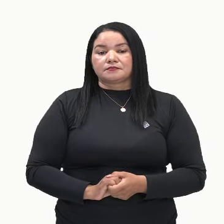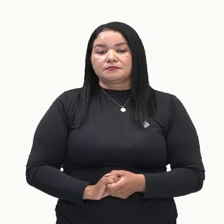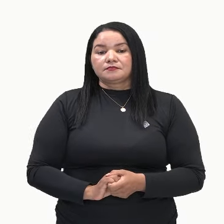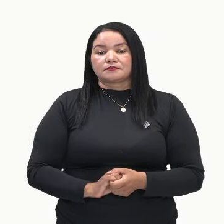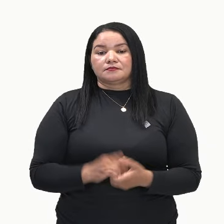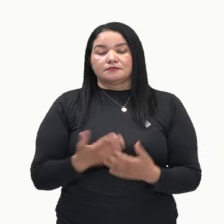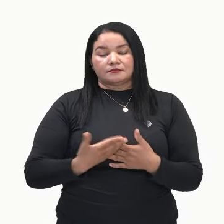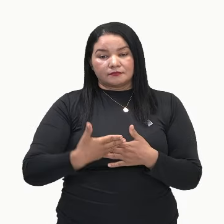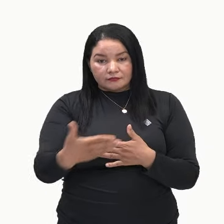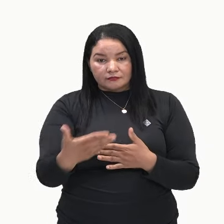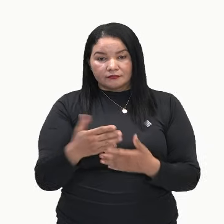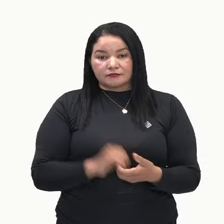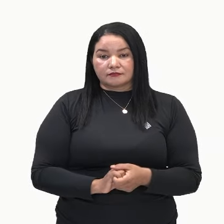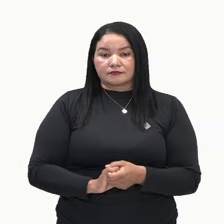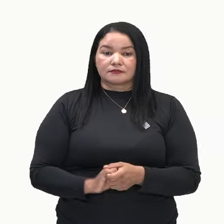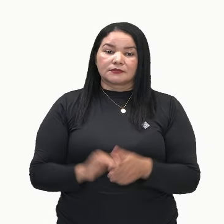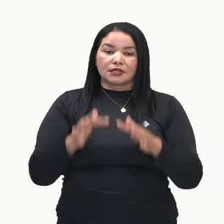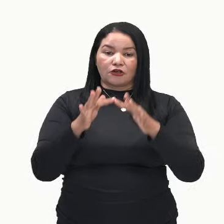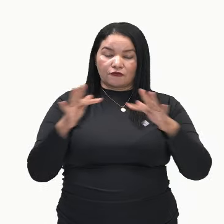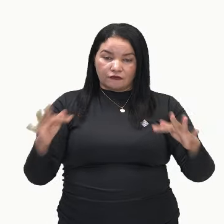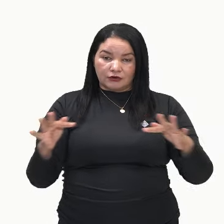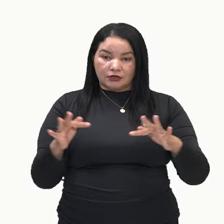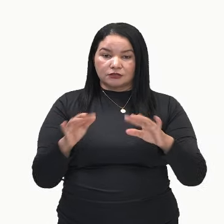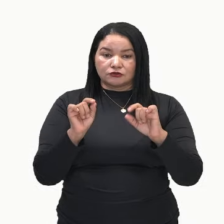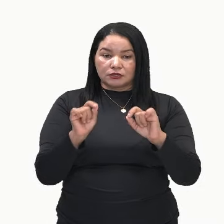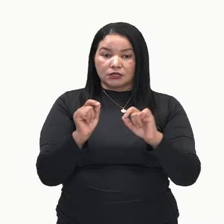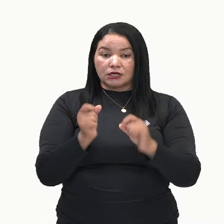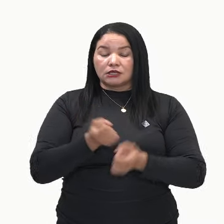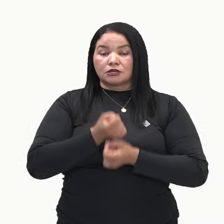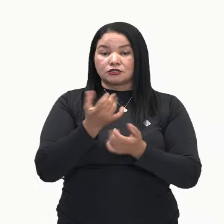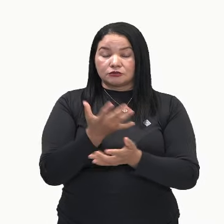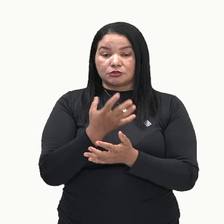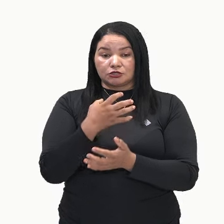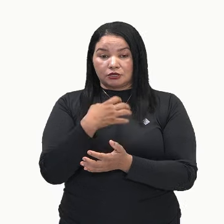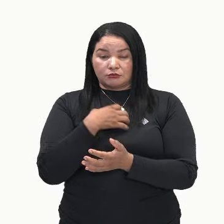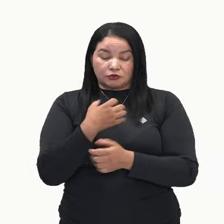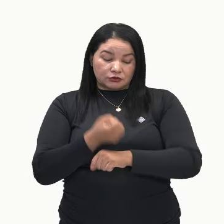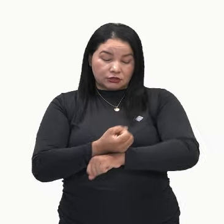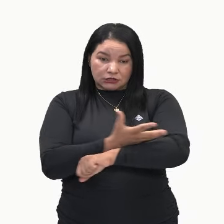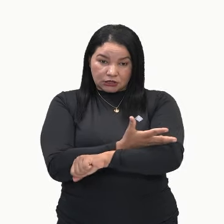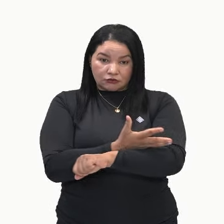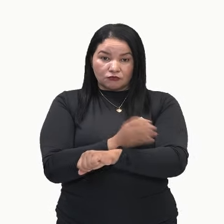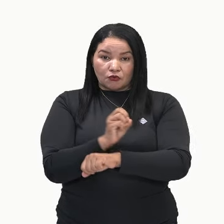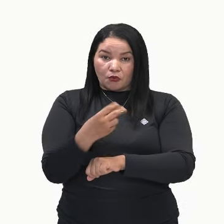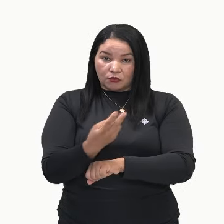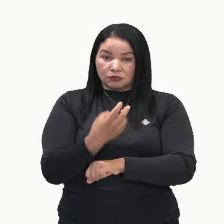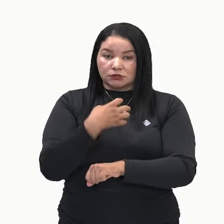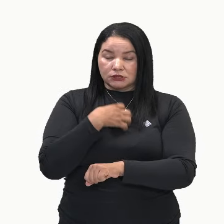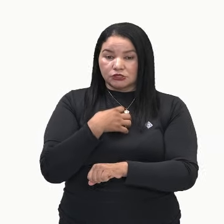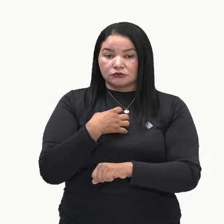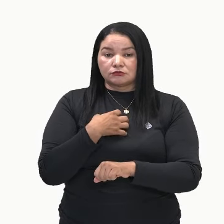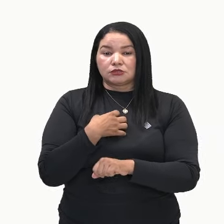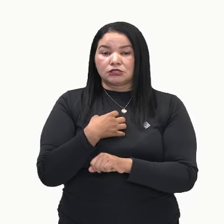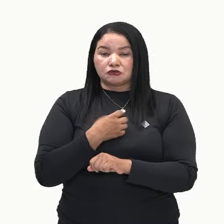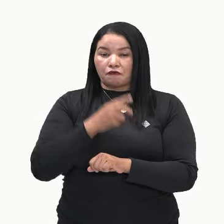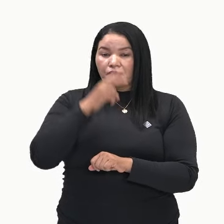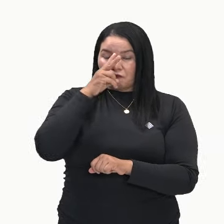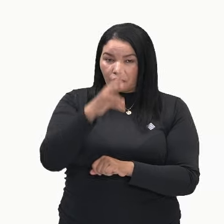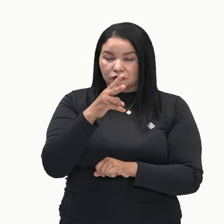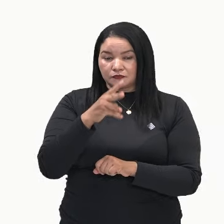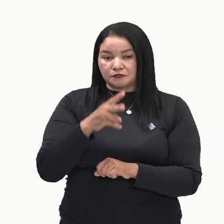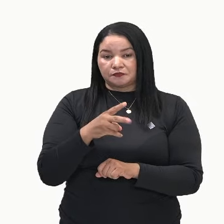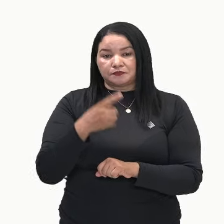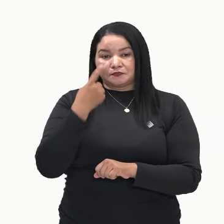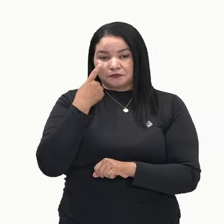Continuando, eu tenho a minha frase exclamativa, que é o tipo de frase que transmite uma emoção ou sentimento intenso. Isso aqui a